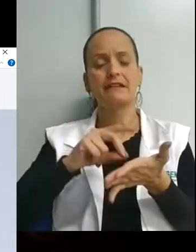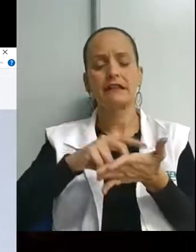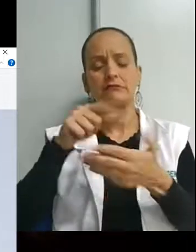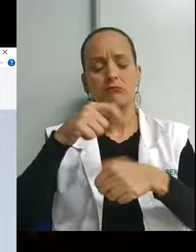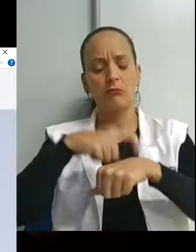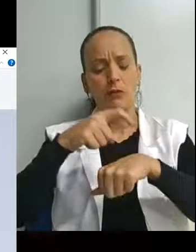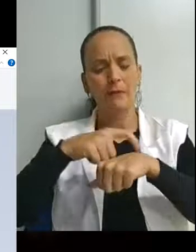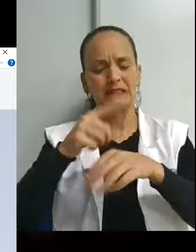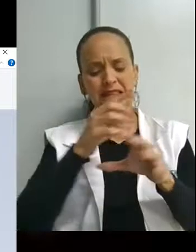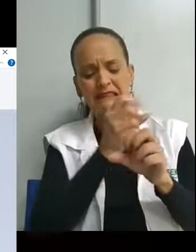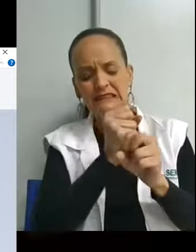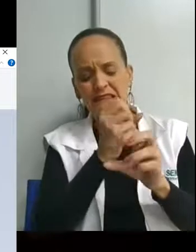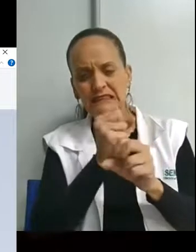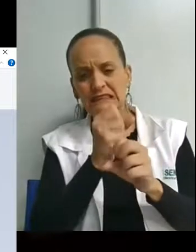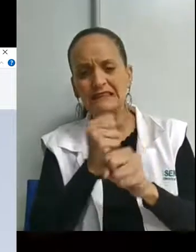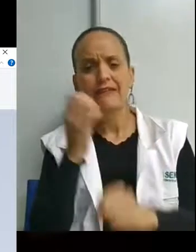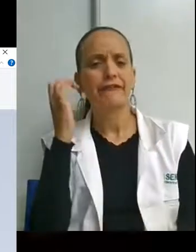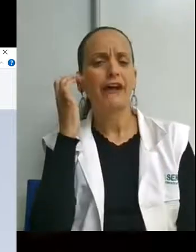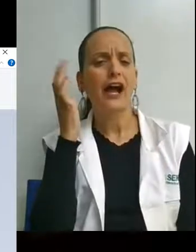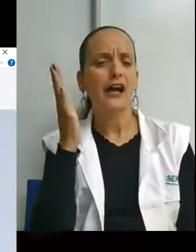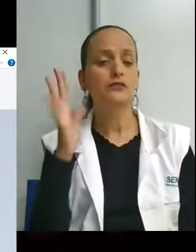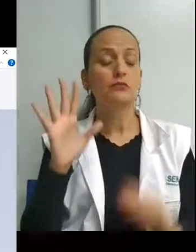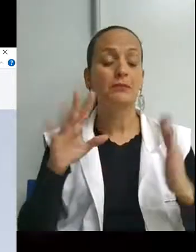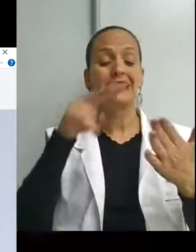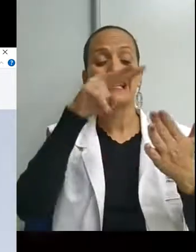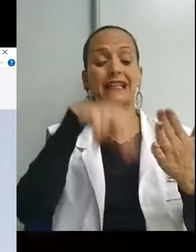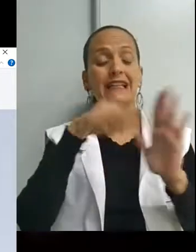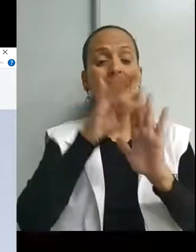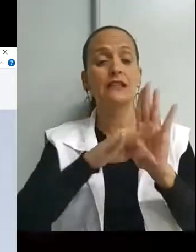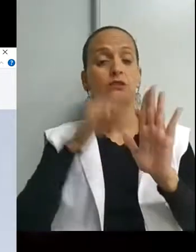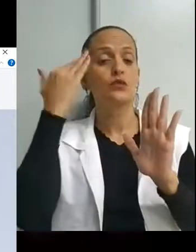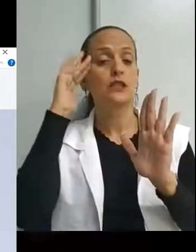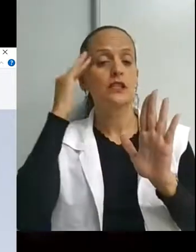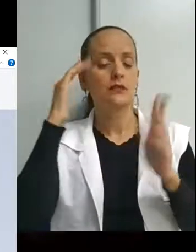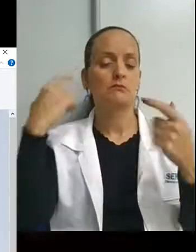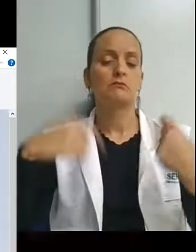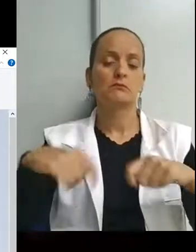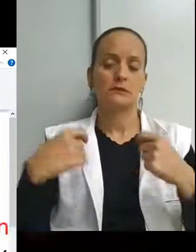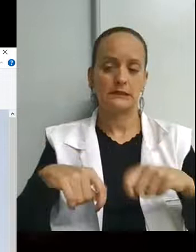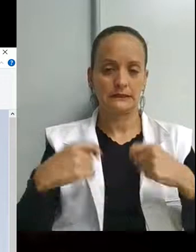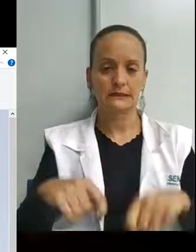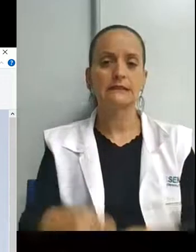aqui, ó, vai ser bem mais tranquilo, né? Os cálculos são simples.